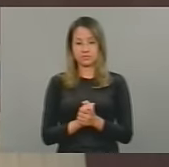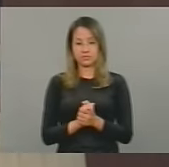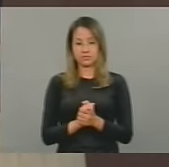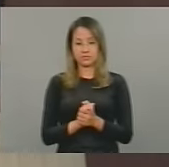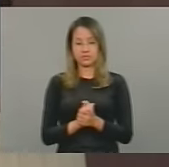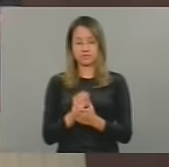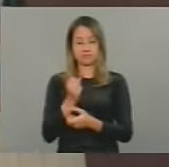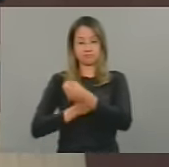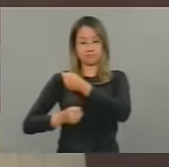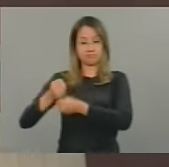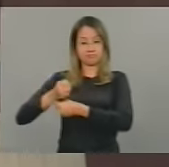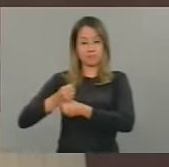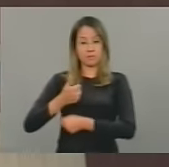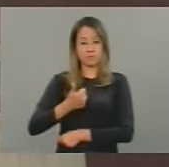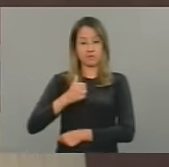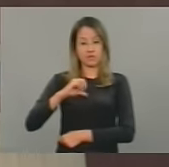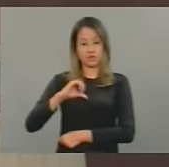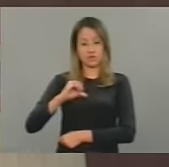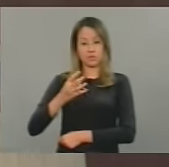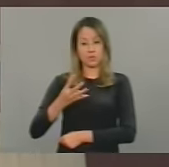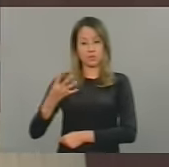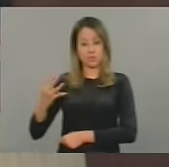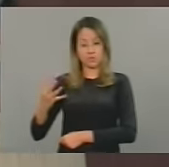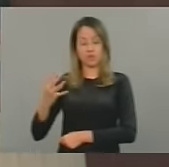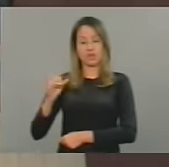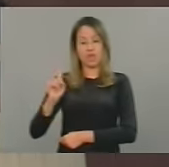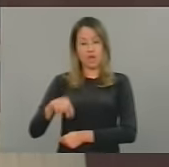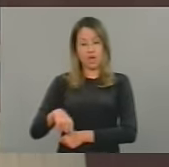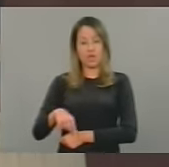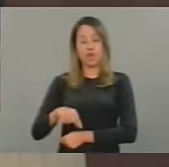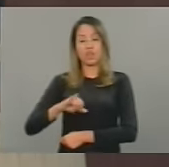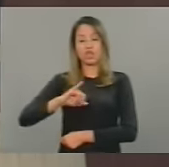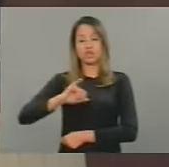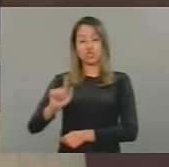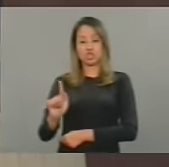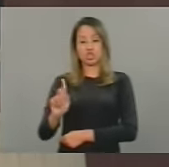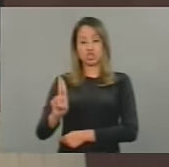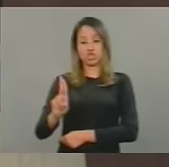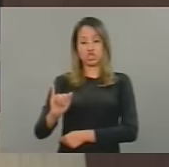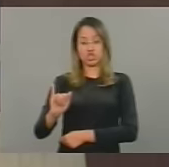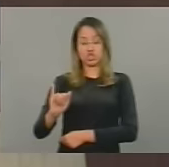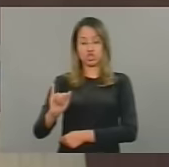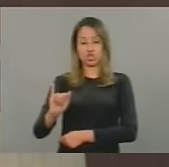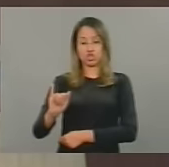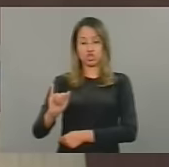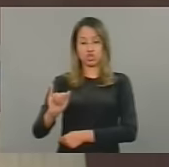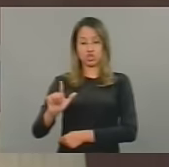Gilberto Freire, que não é um pensador da minha estirpe,